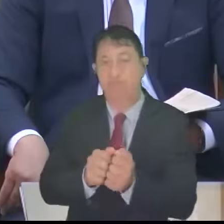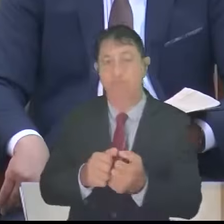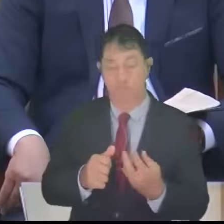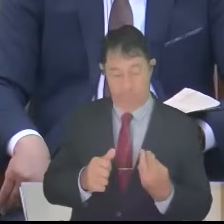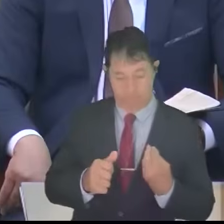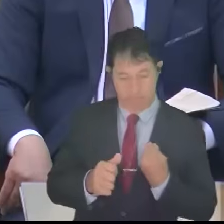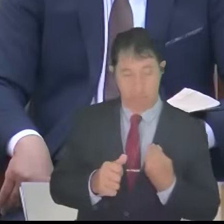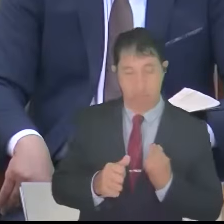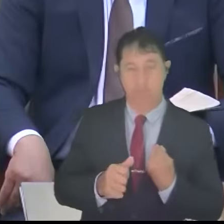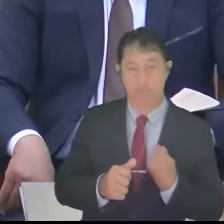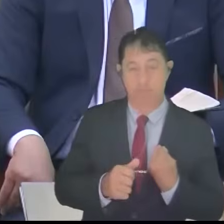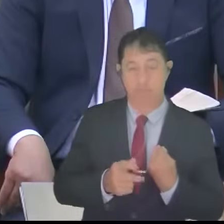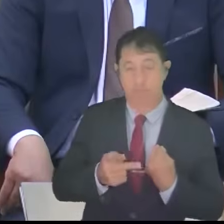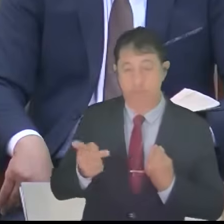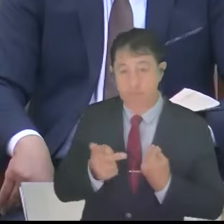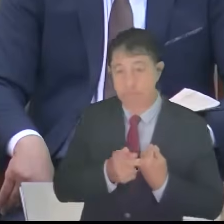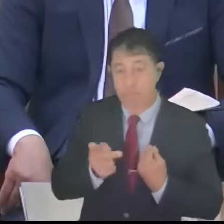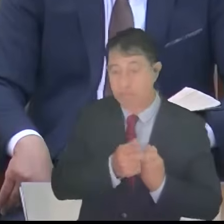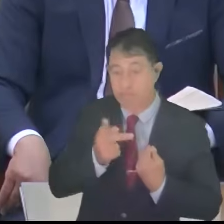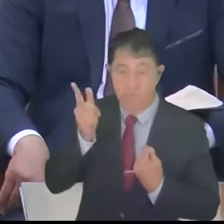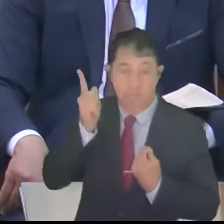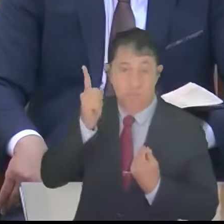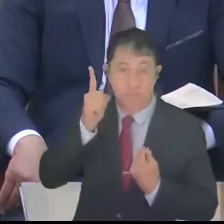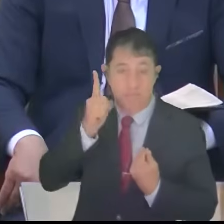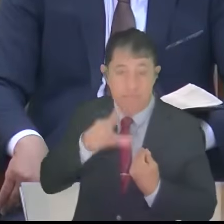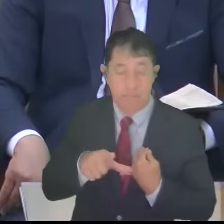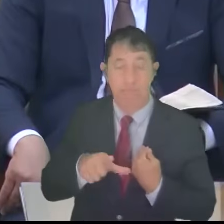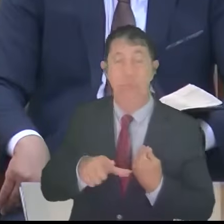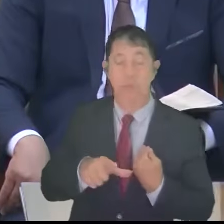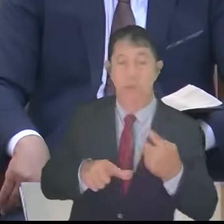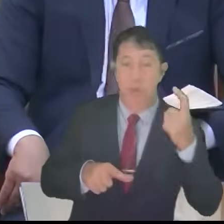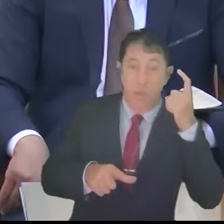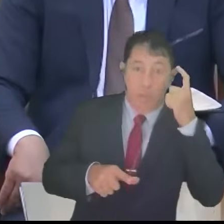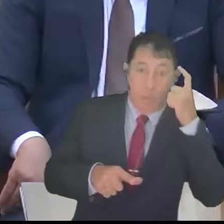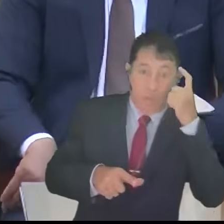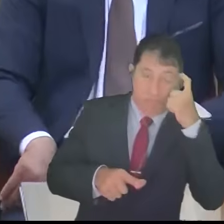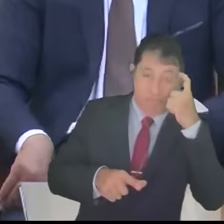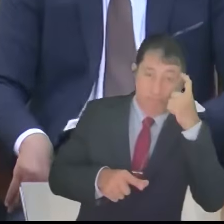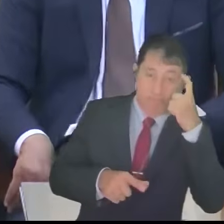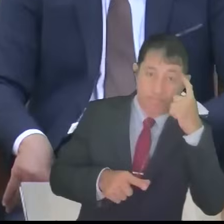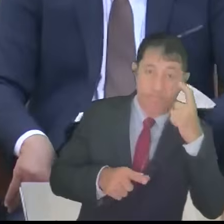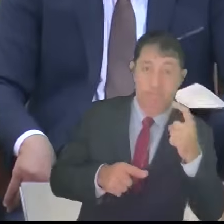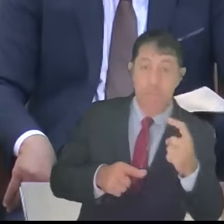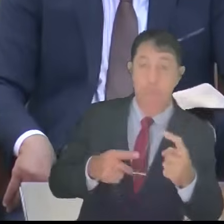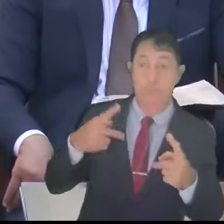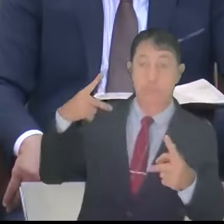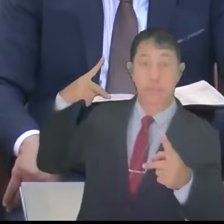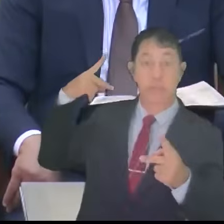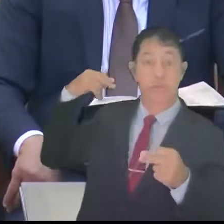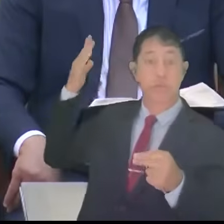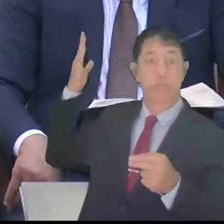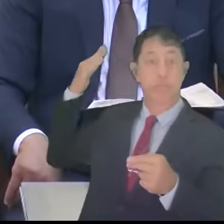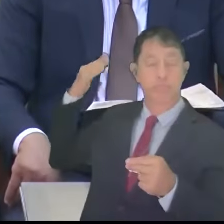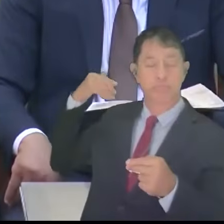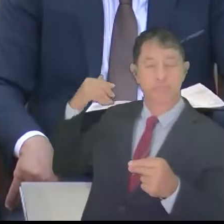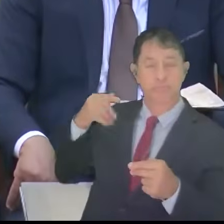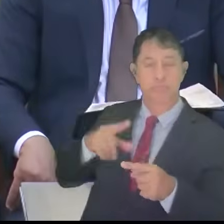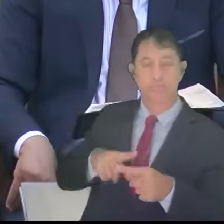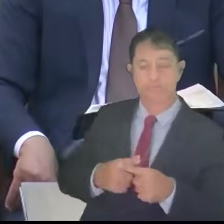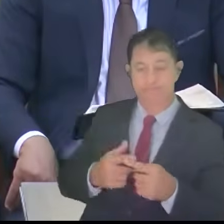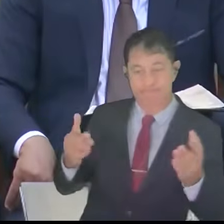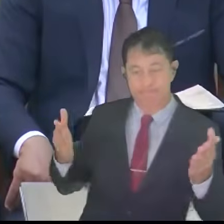agora não pensa mais como quer, porque você está debaixo do jugo de nosso Senhor e Salvador Jesus Cristo.